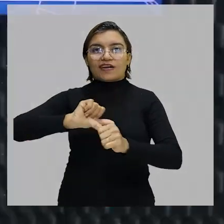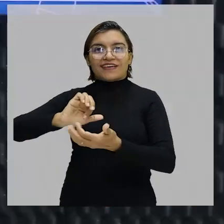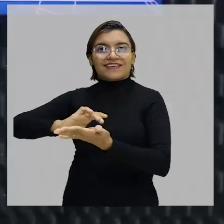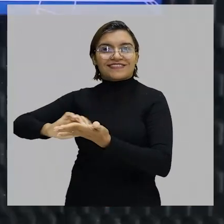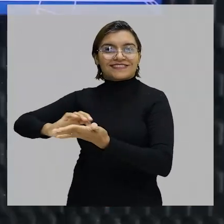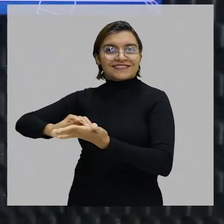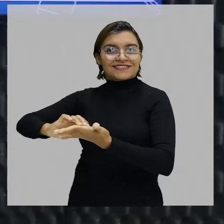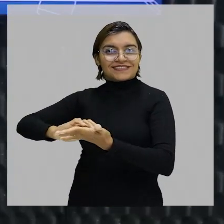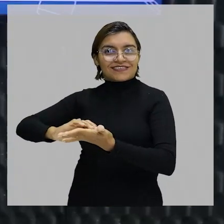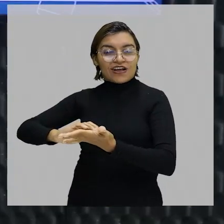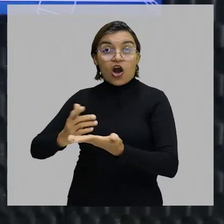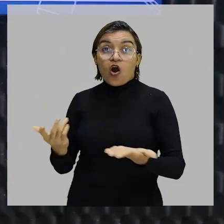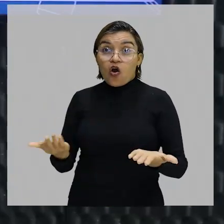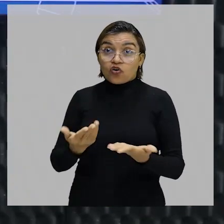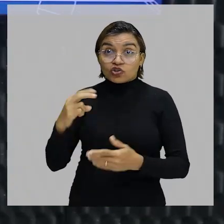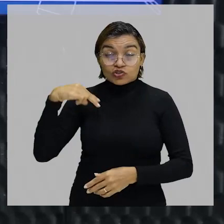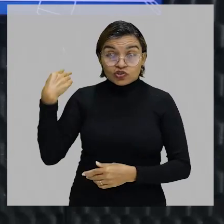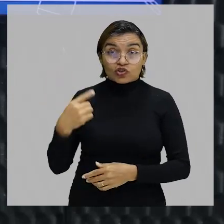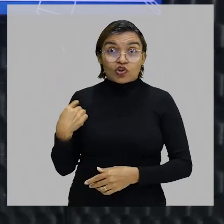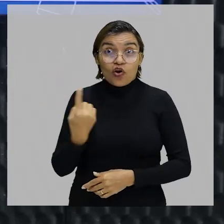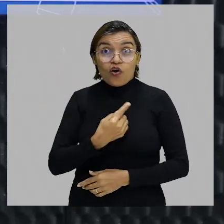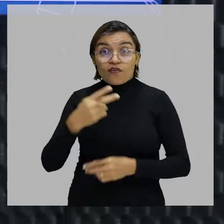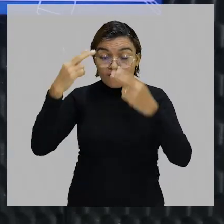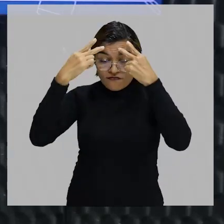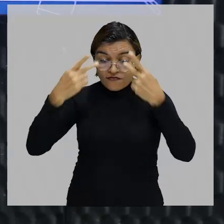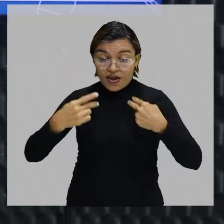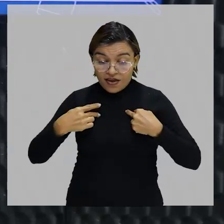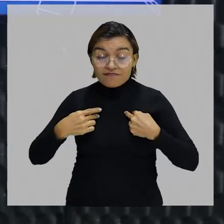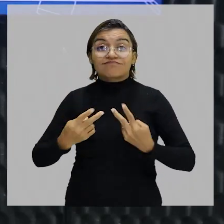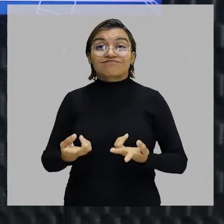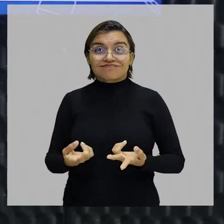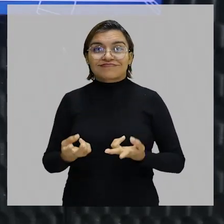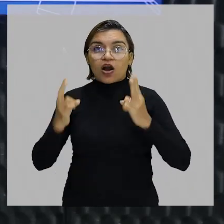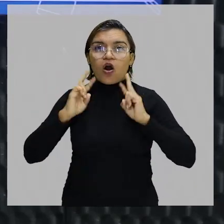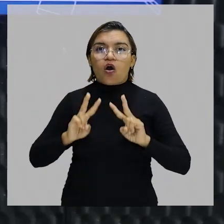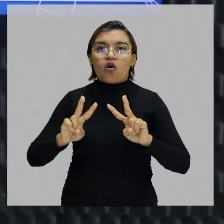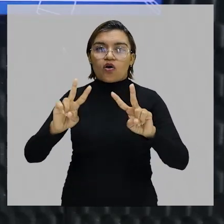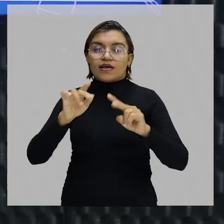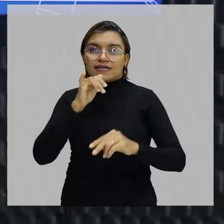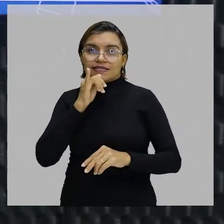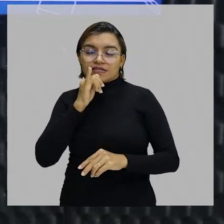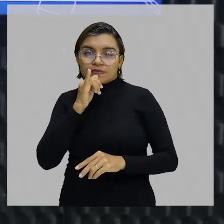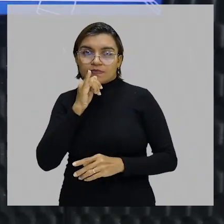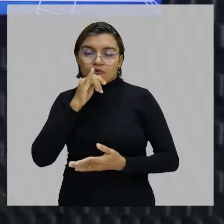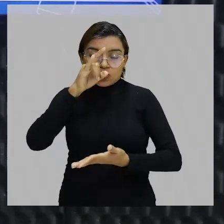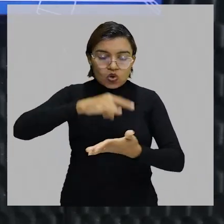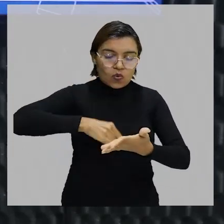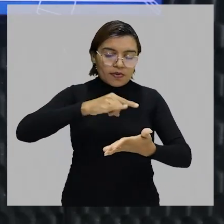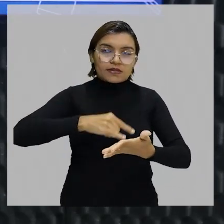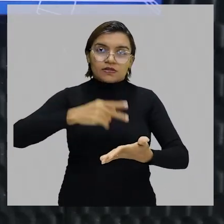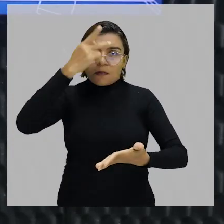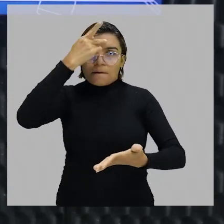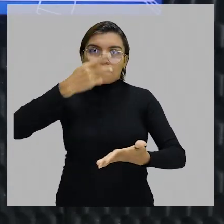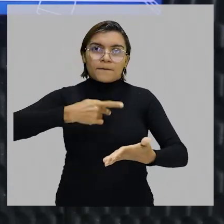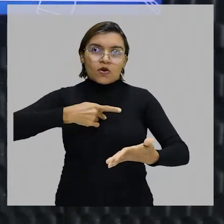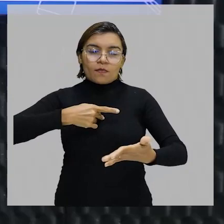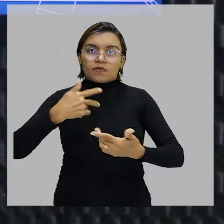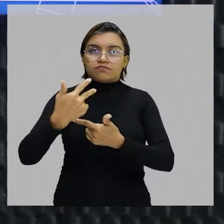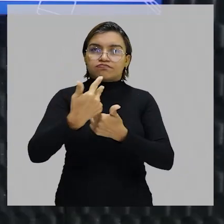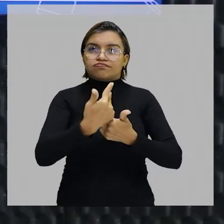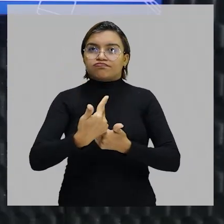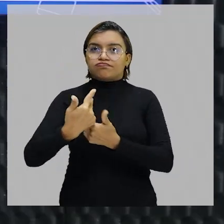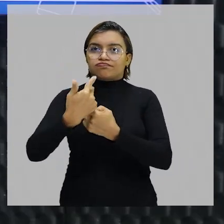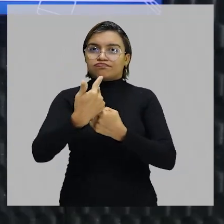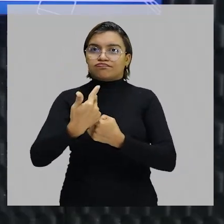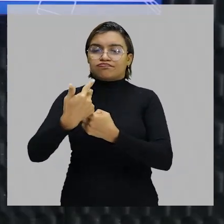celular, porque é assim que a gente se vê. A gente costuma fazer a própria documentação do que está fazendo. Né? Você se grava, você se